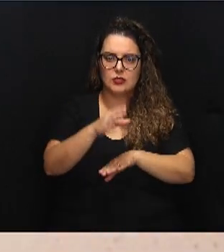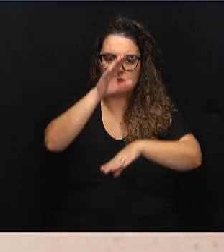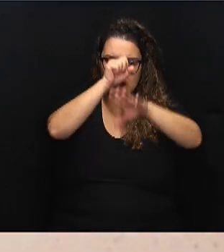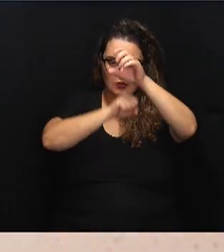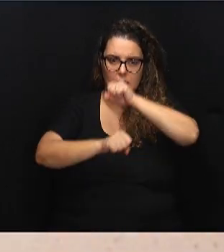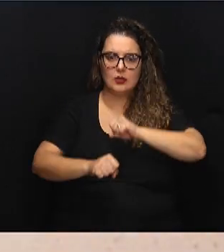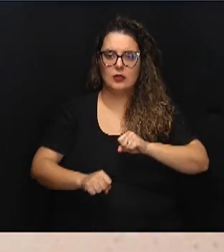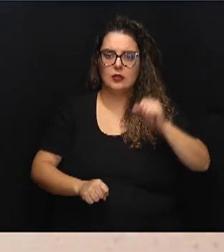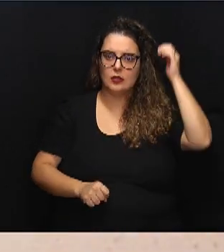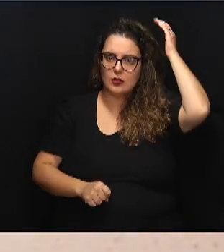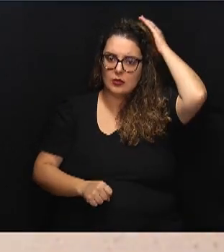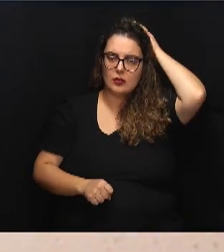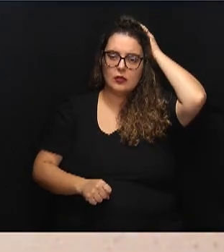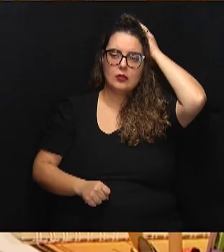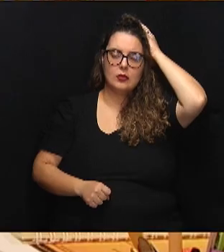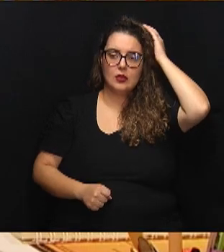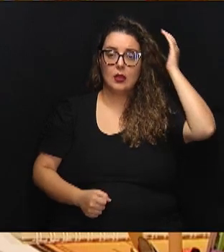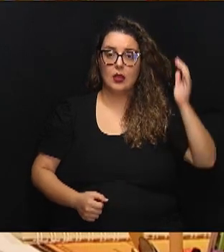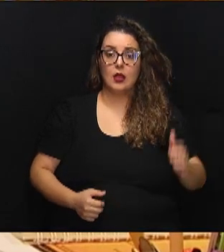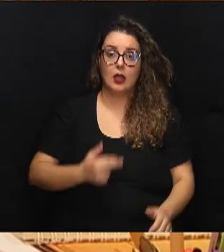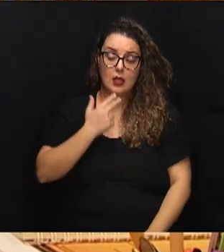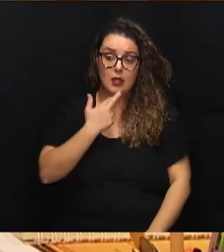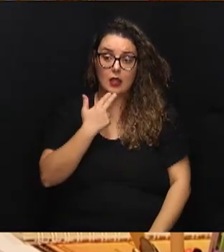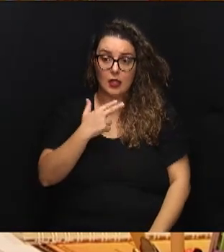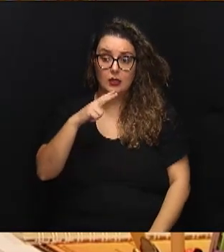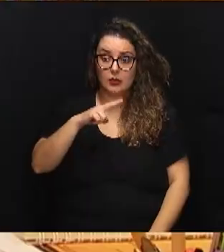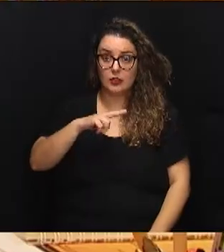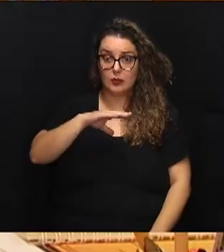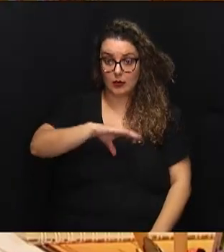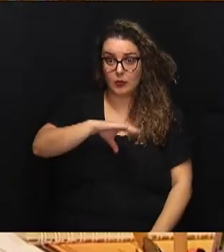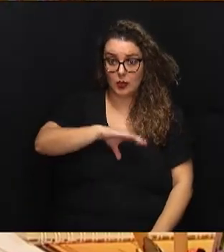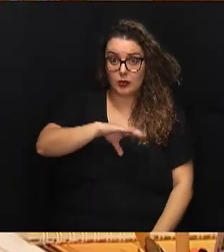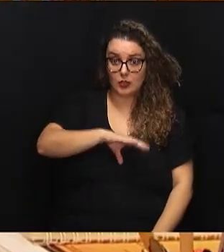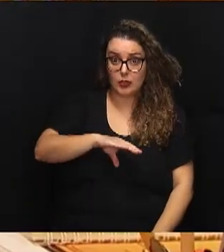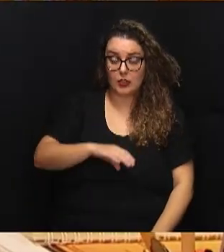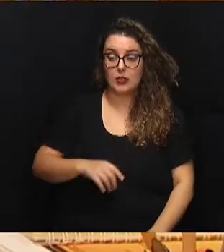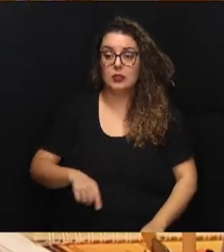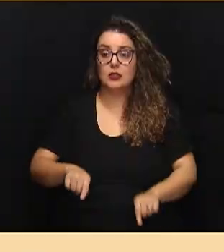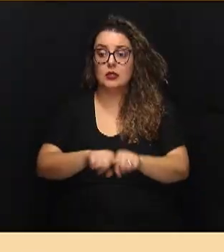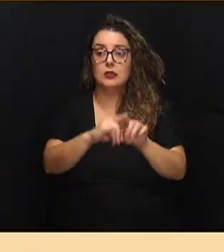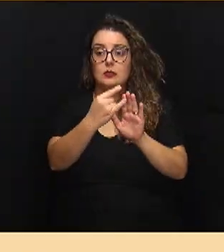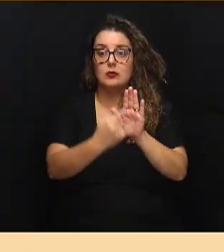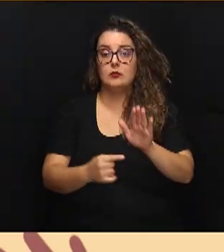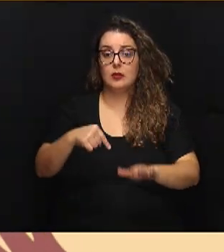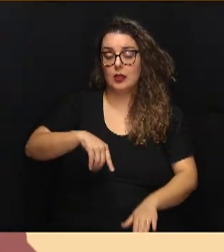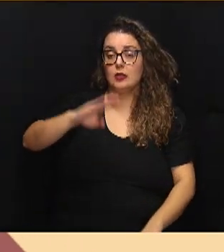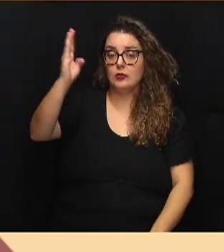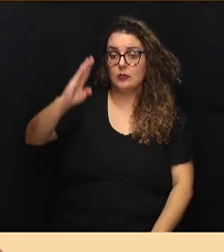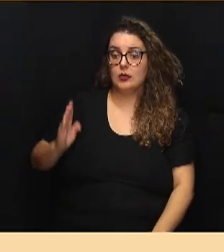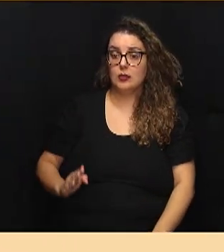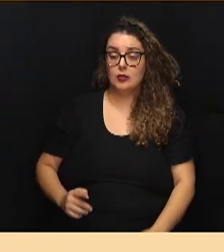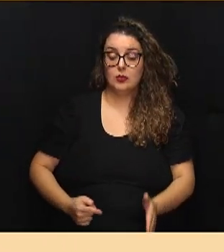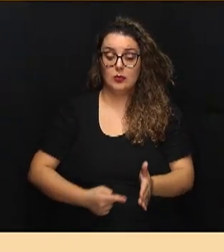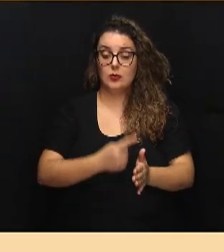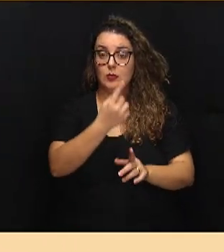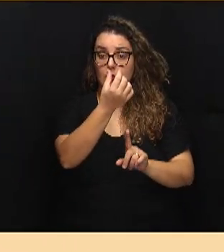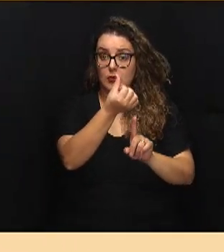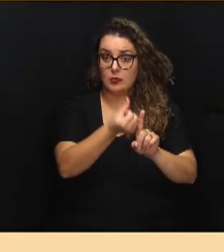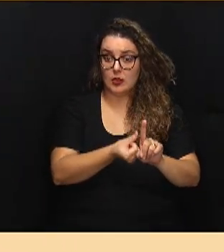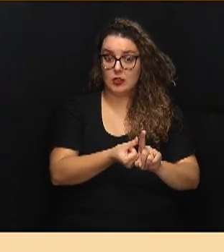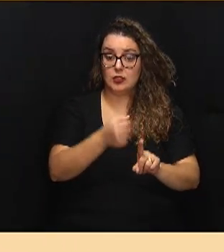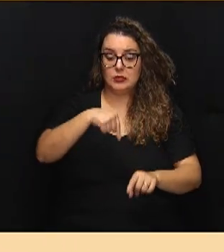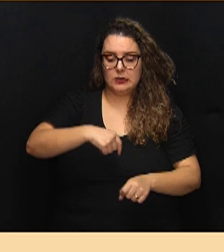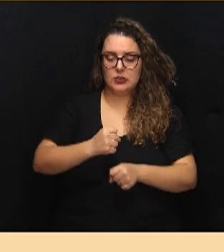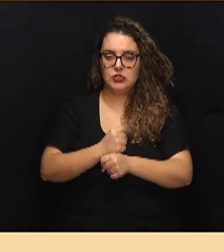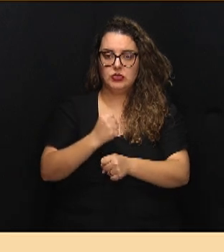idioma português, né? E também a regularização dos documentos aqui no Brasil. Só no primeiro semestre